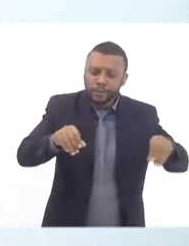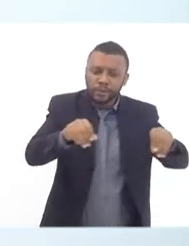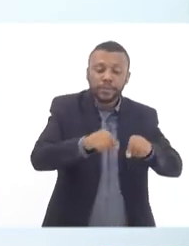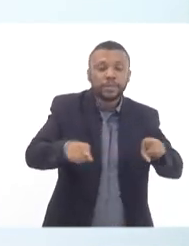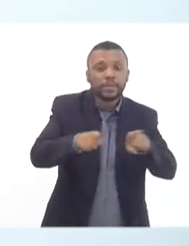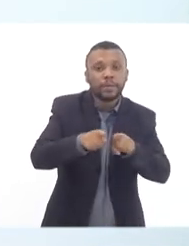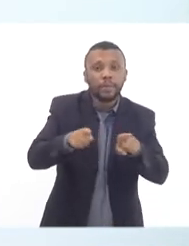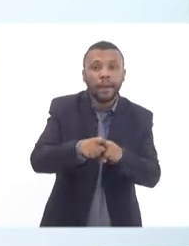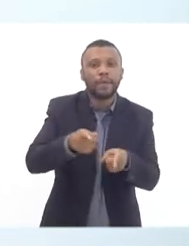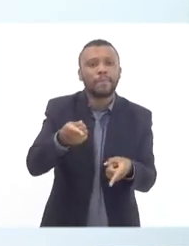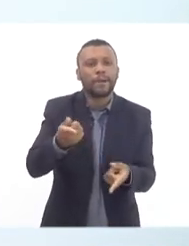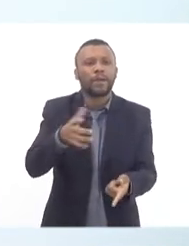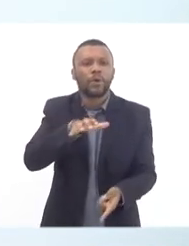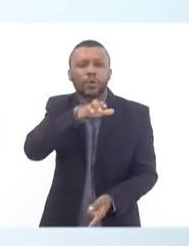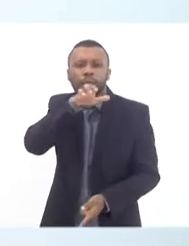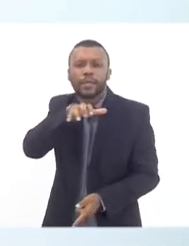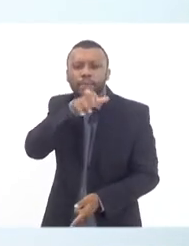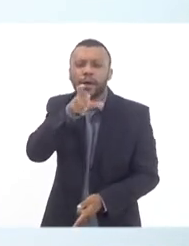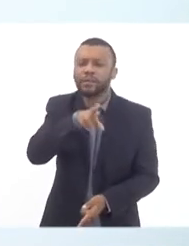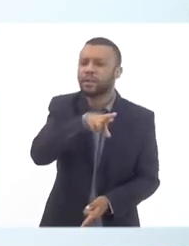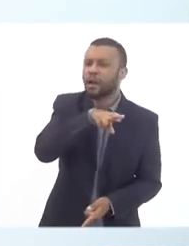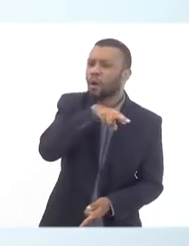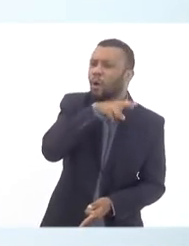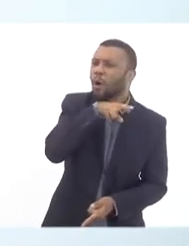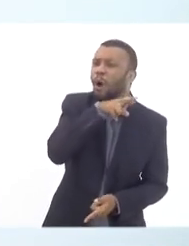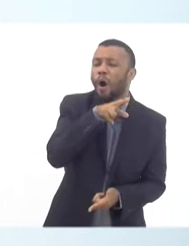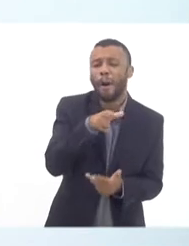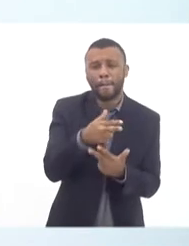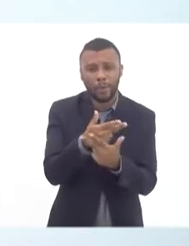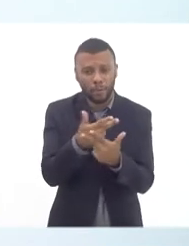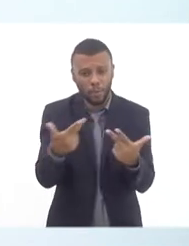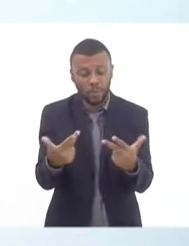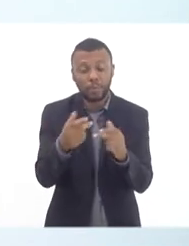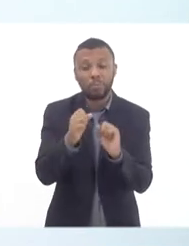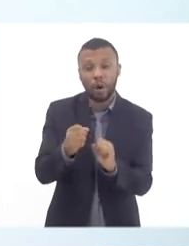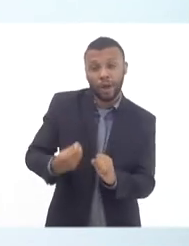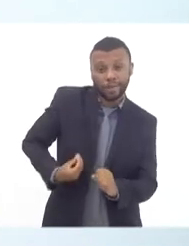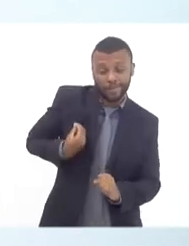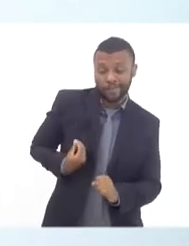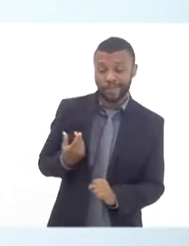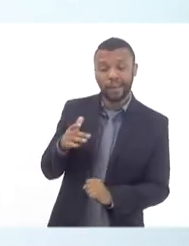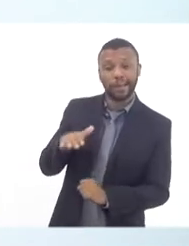silvestre. A cidade de São Gonçalo conta com, atualmente,